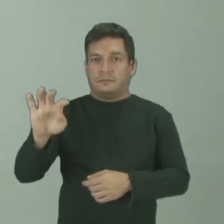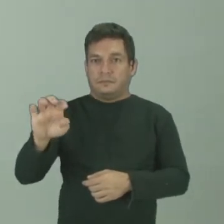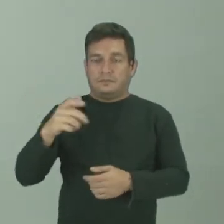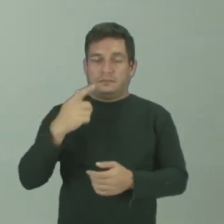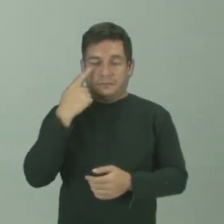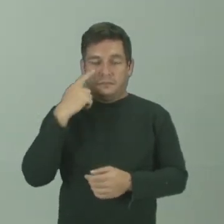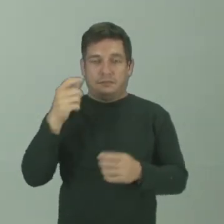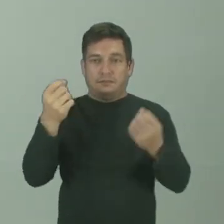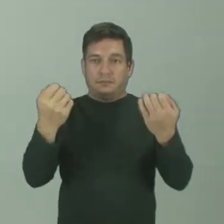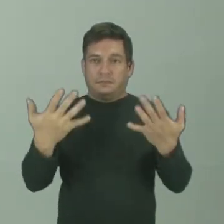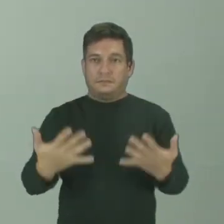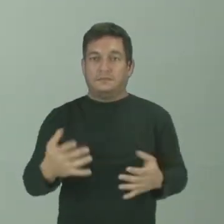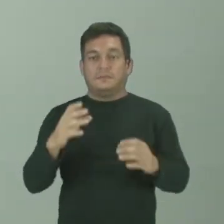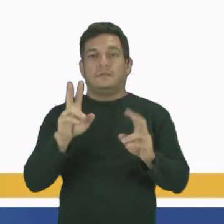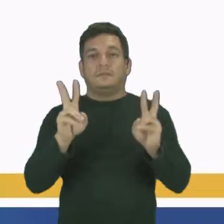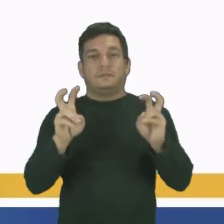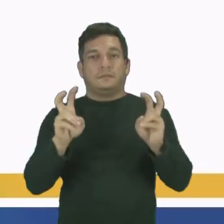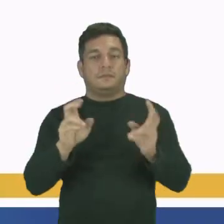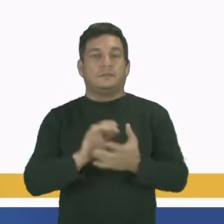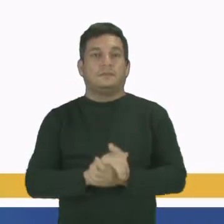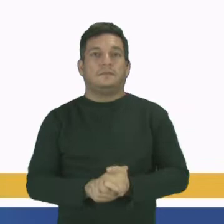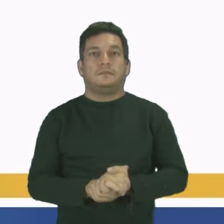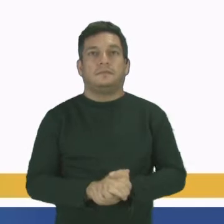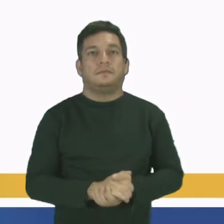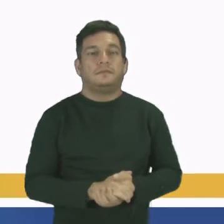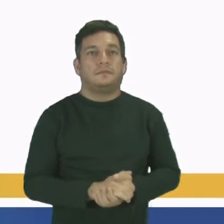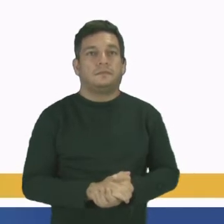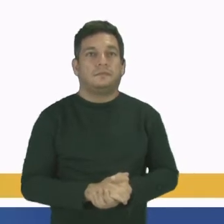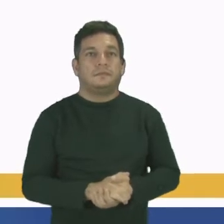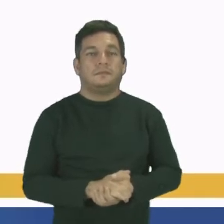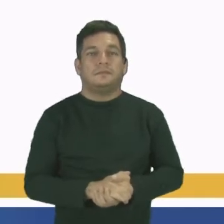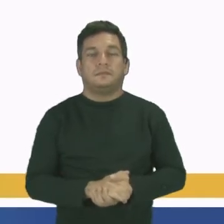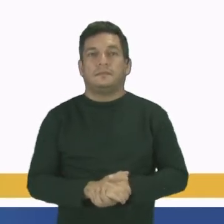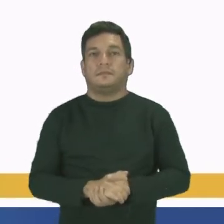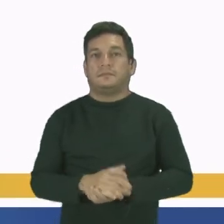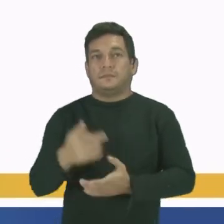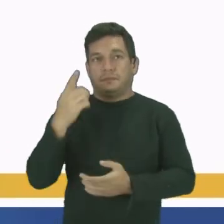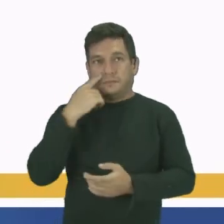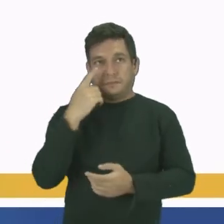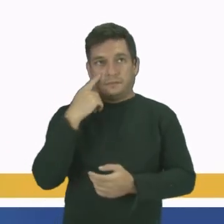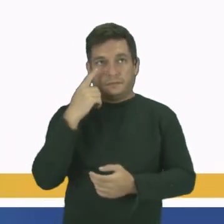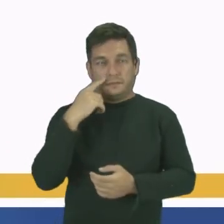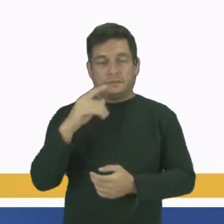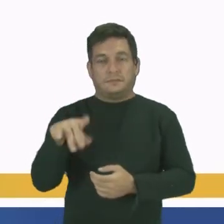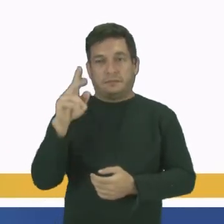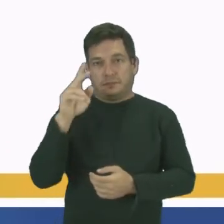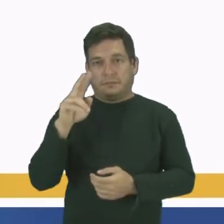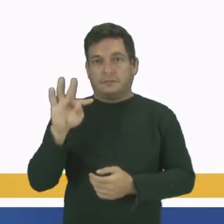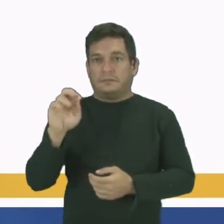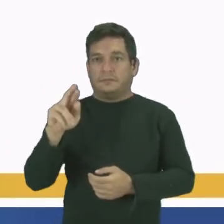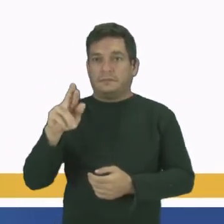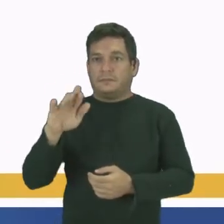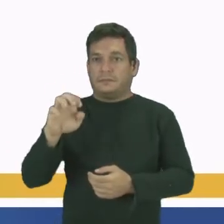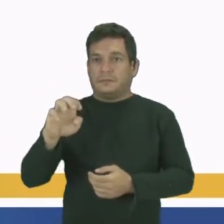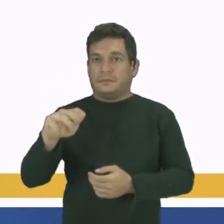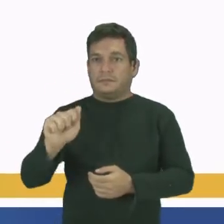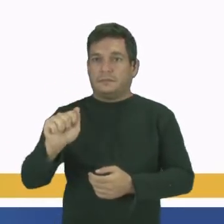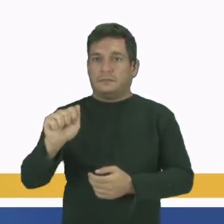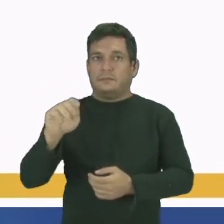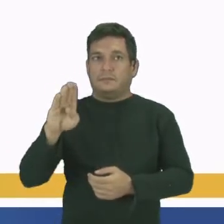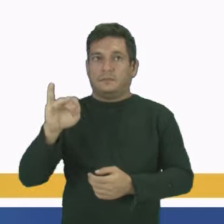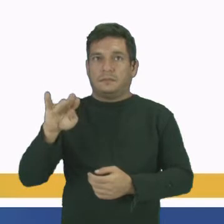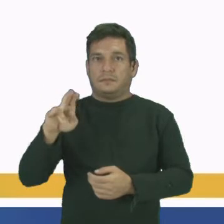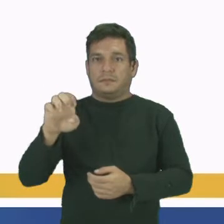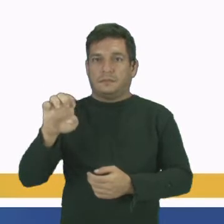a definição desse teorema. Então olha só, o teorema de Birner, se dado